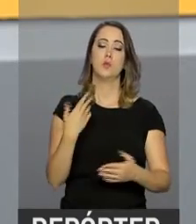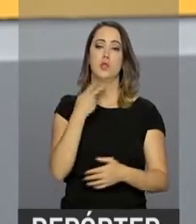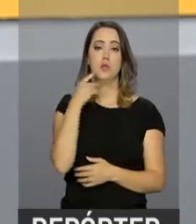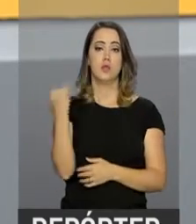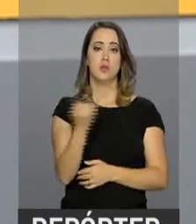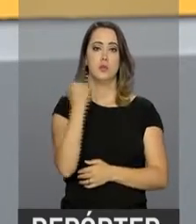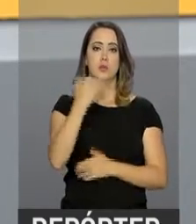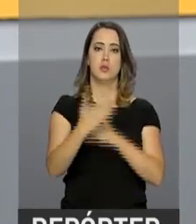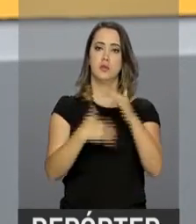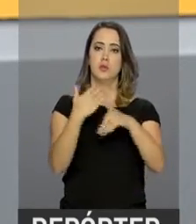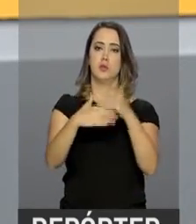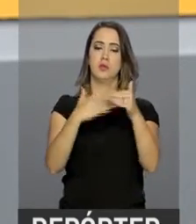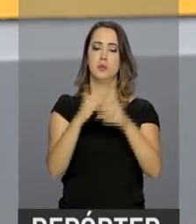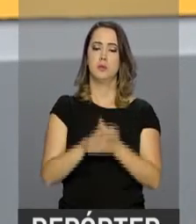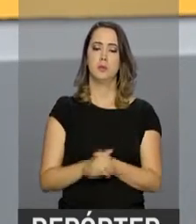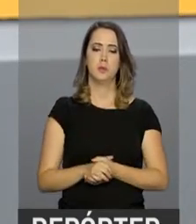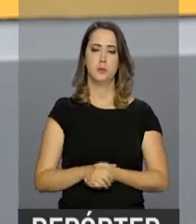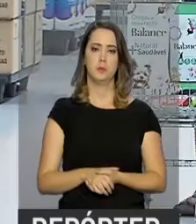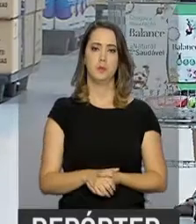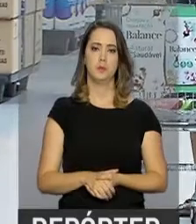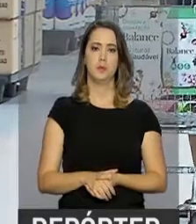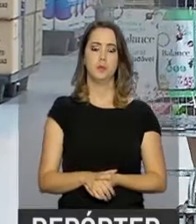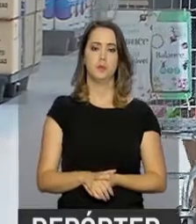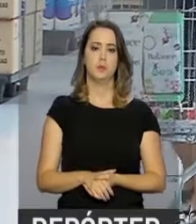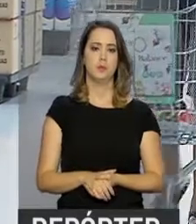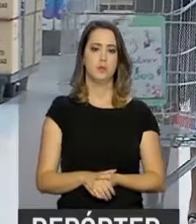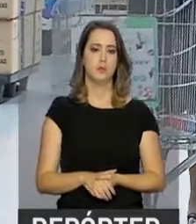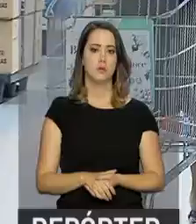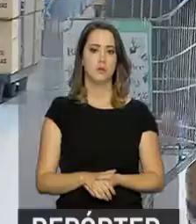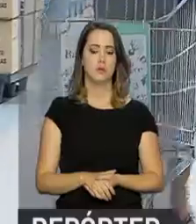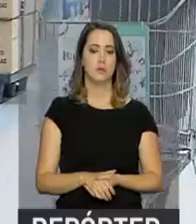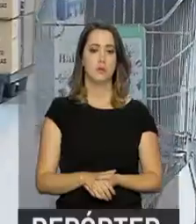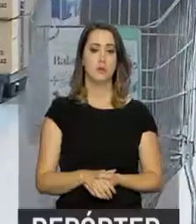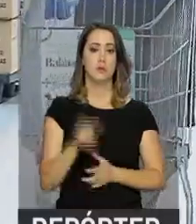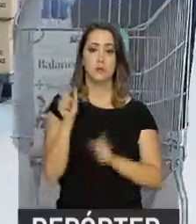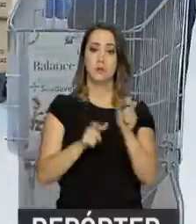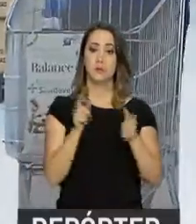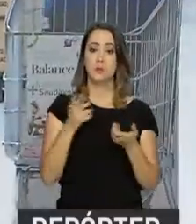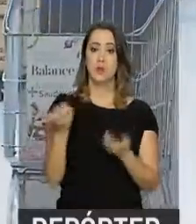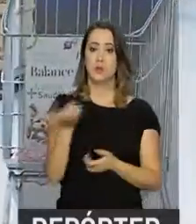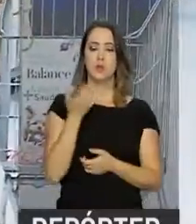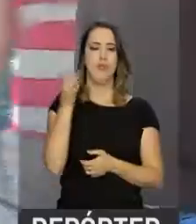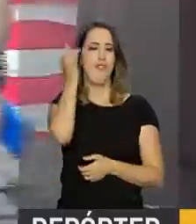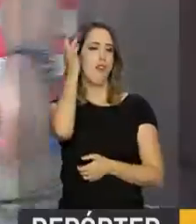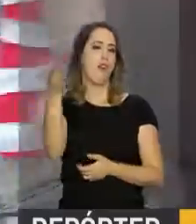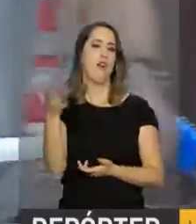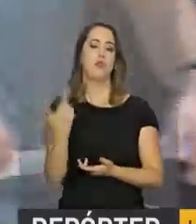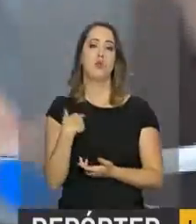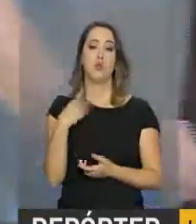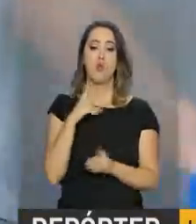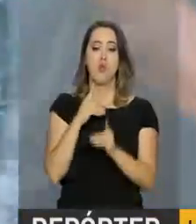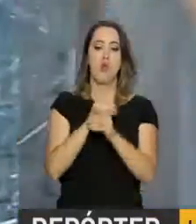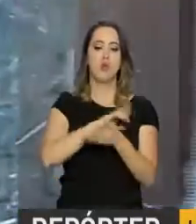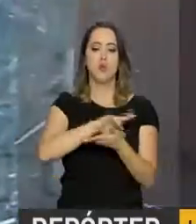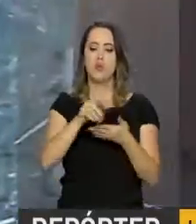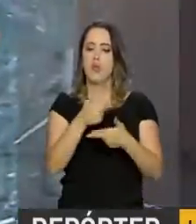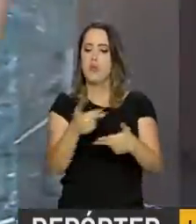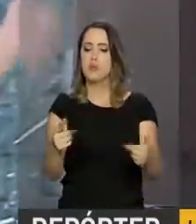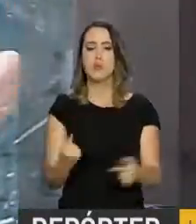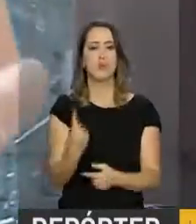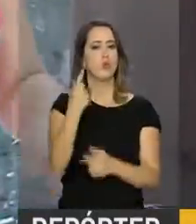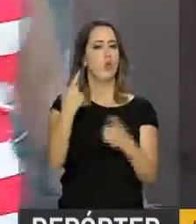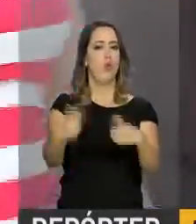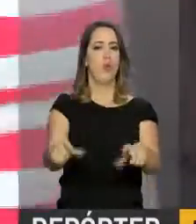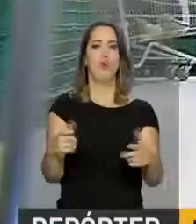desse setor só tende a aumentar. O consumidor quer praticidade, encontrar vários produtos em